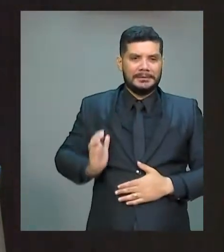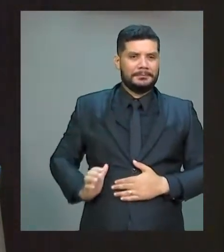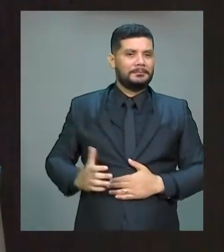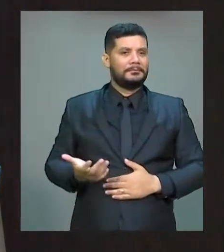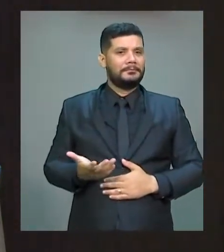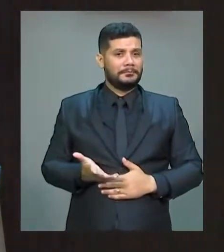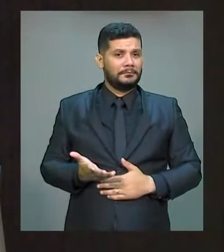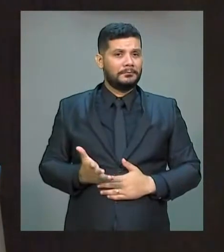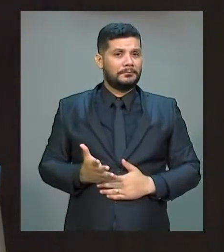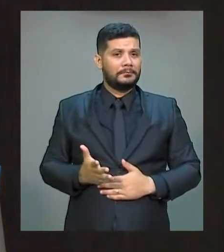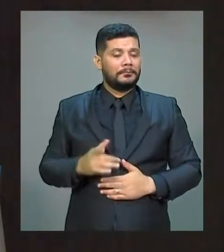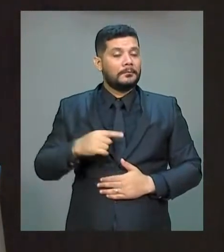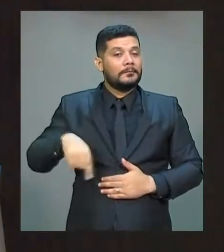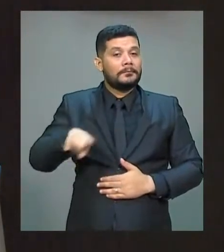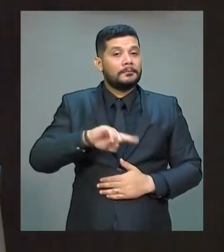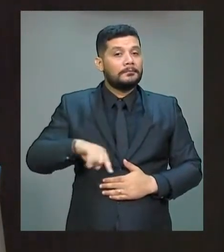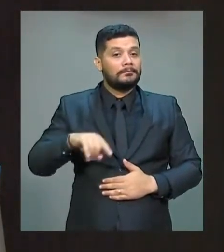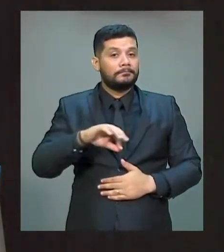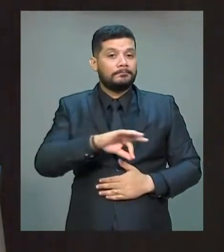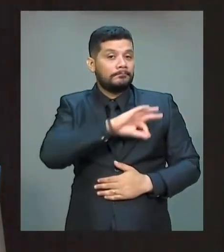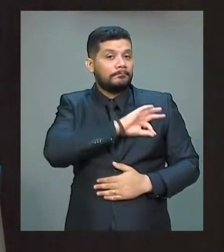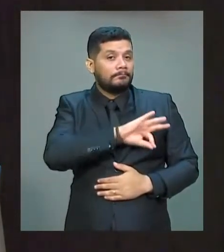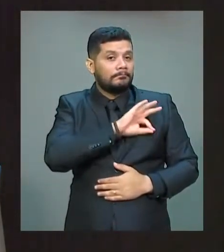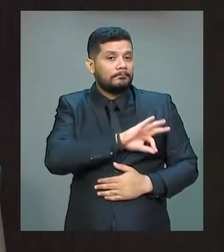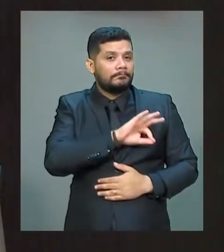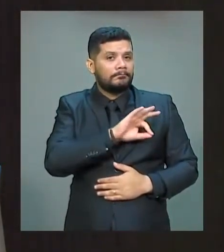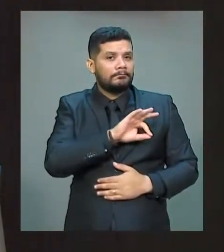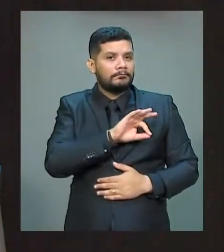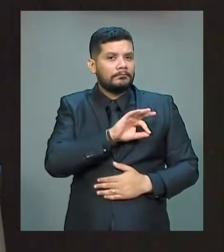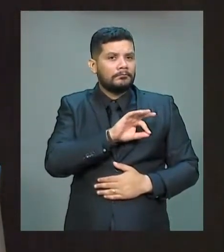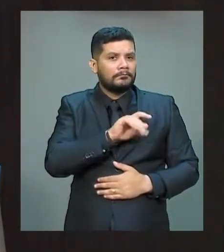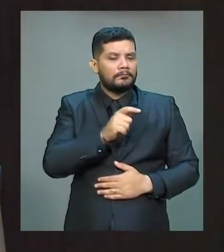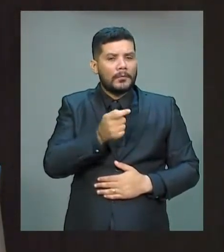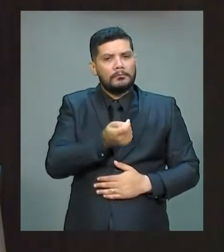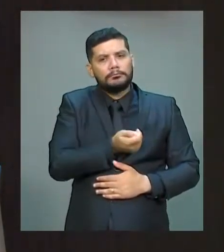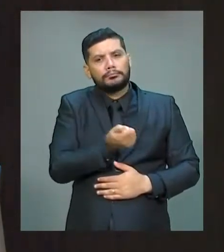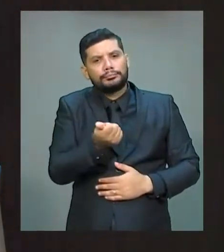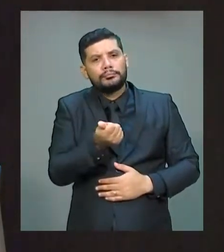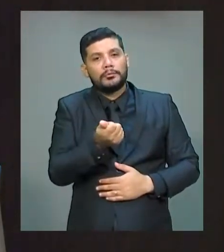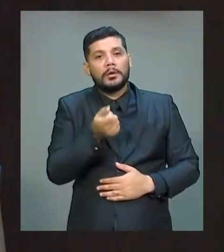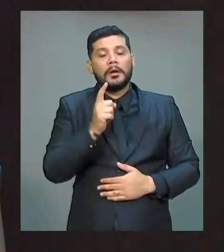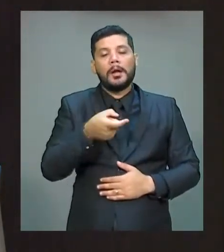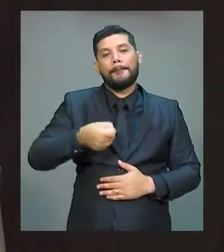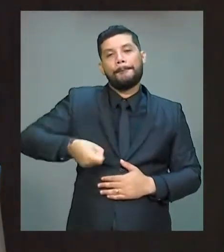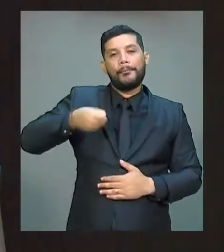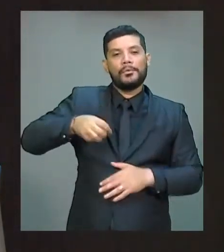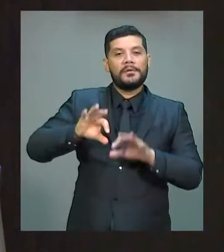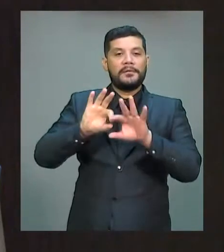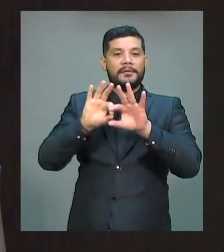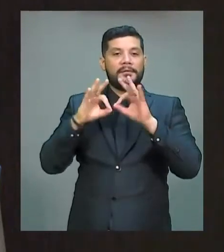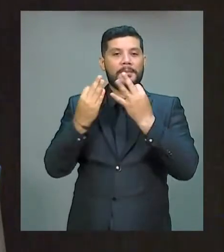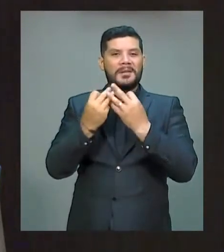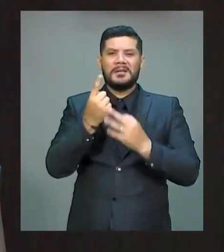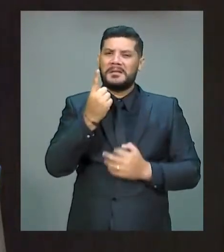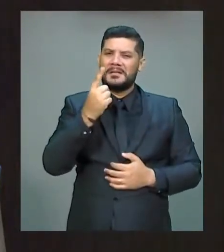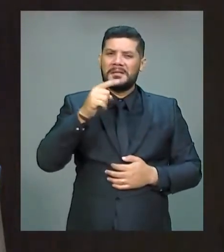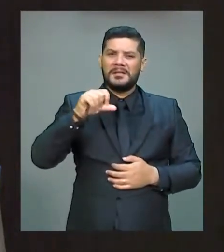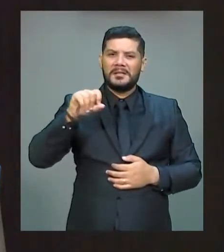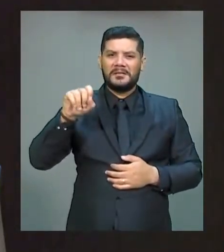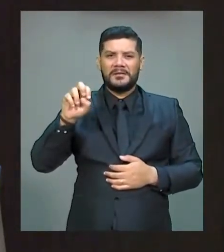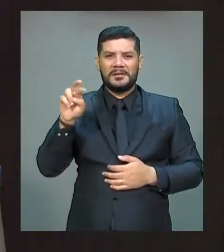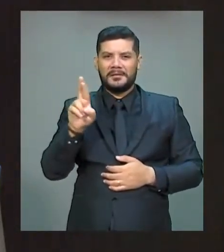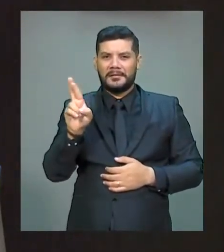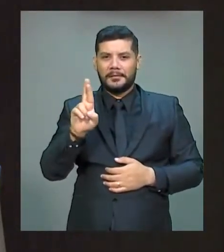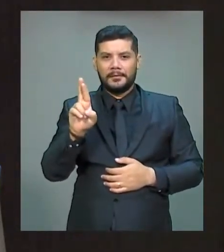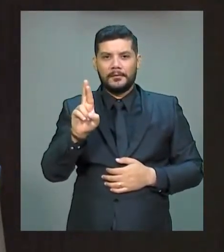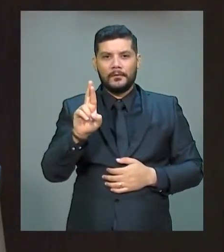Esta renda básica poderia ser a diferença entre o Bolsa Família, cuja média é R$ 190, até